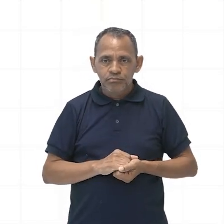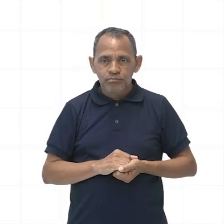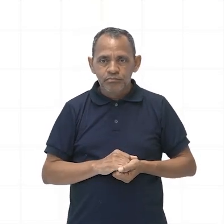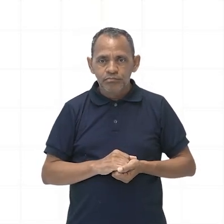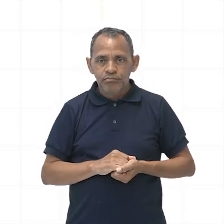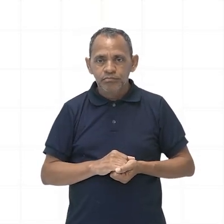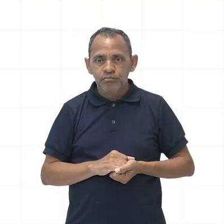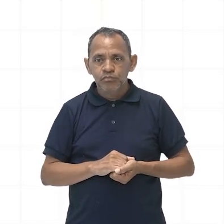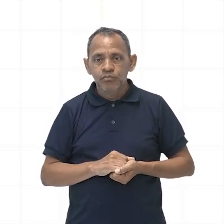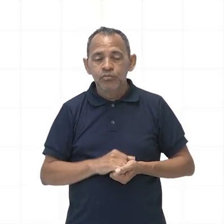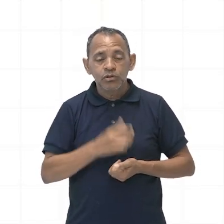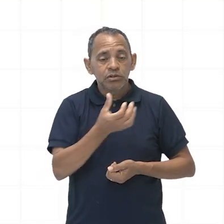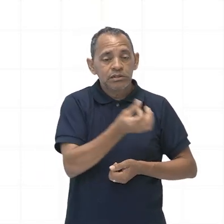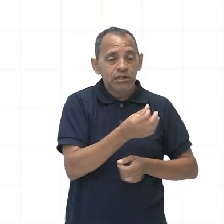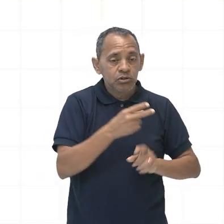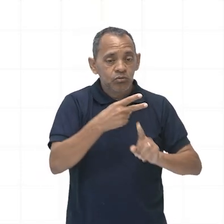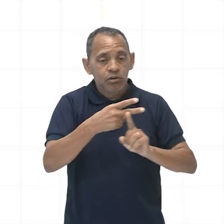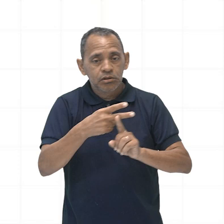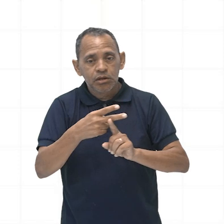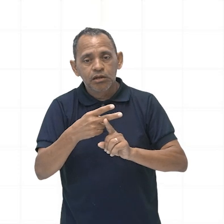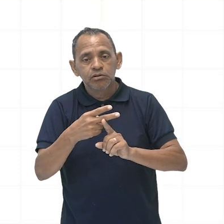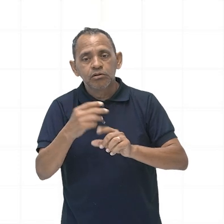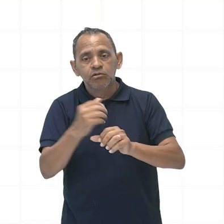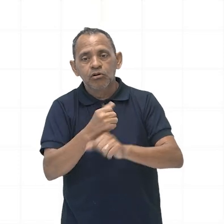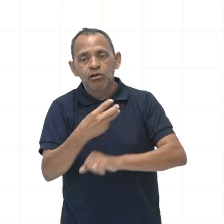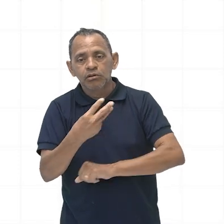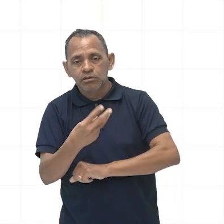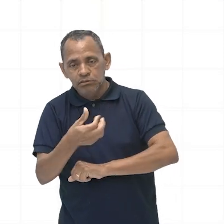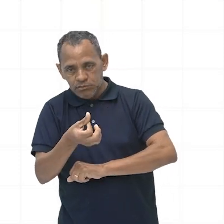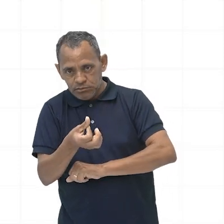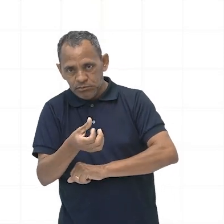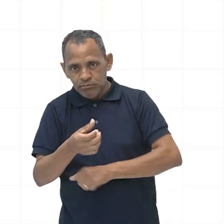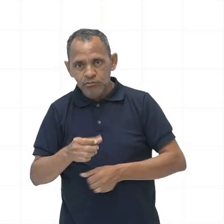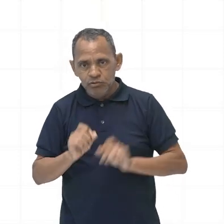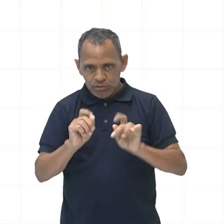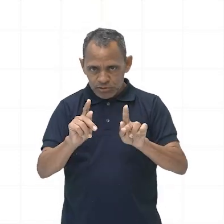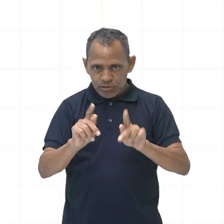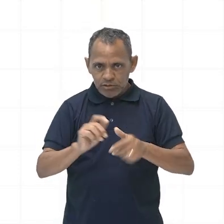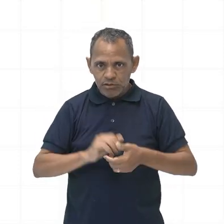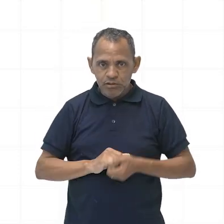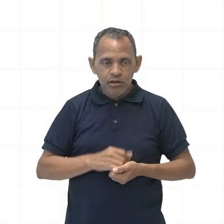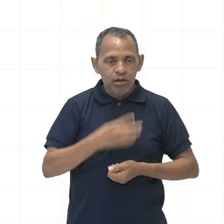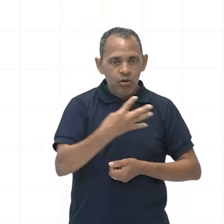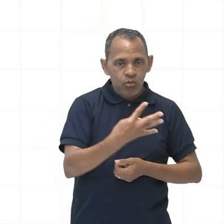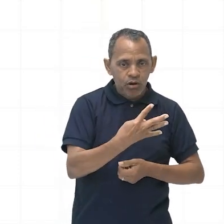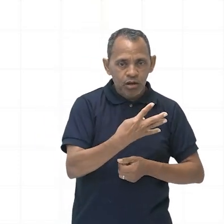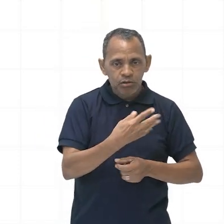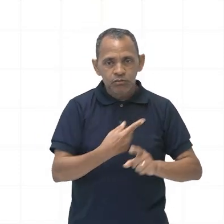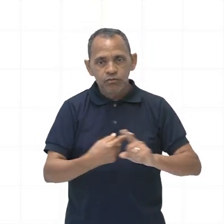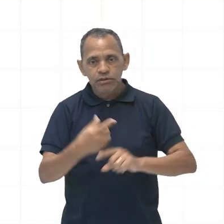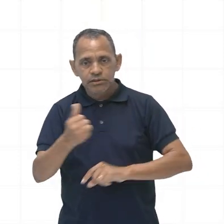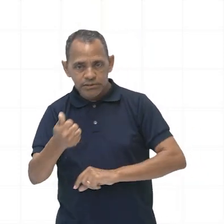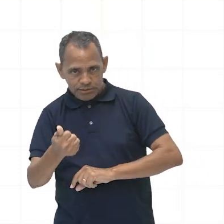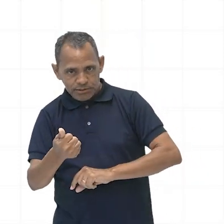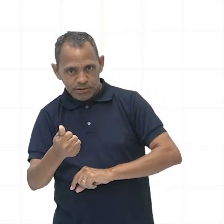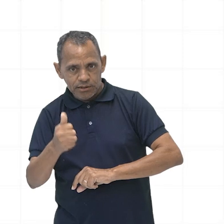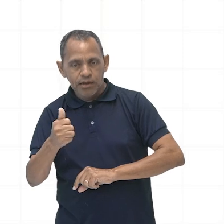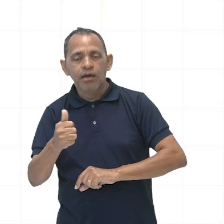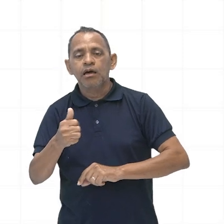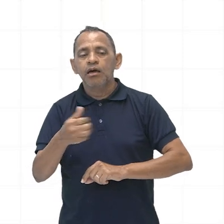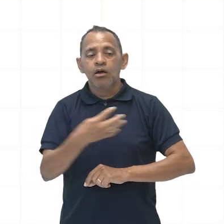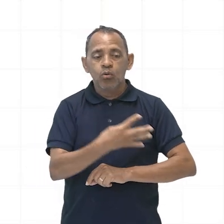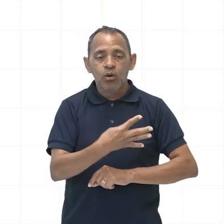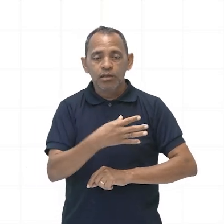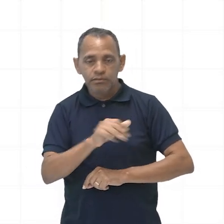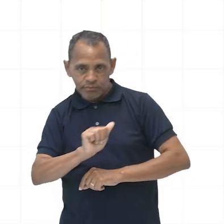Então, ó, 6 ao quadrado é 36, certo? 4 vezes A, 4A. Só que eu